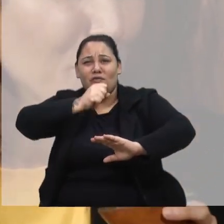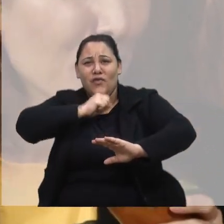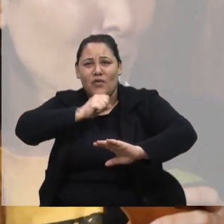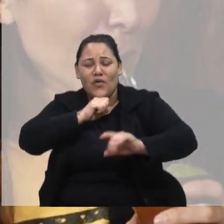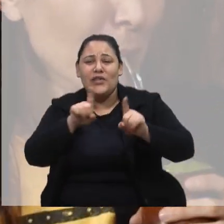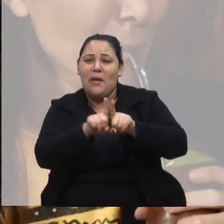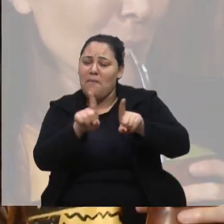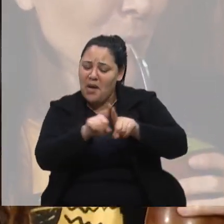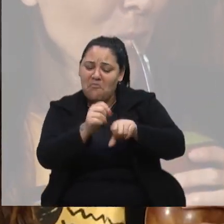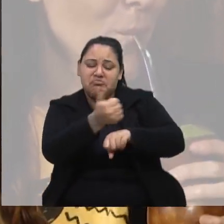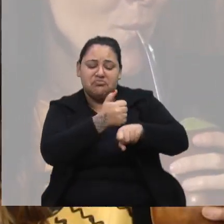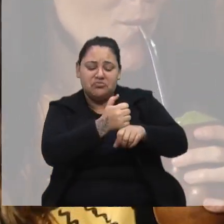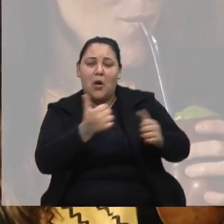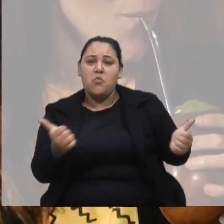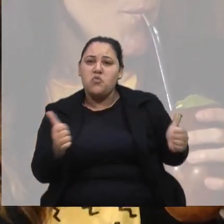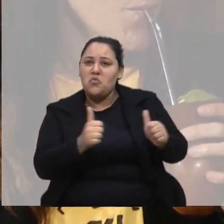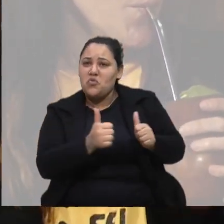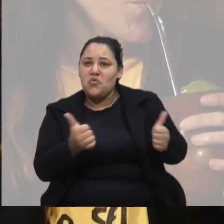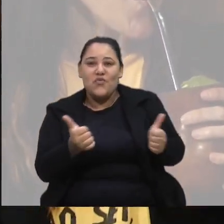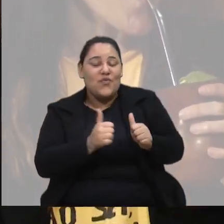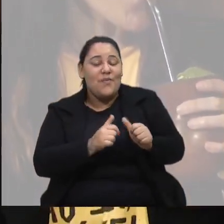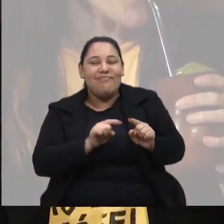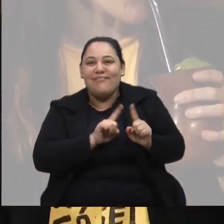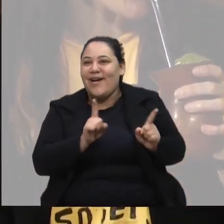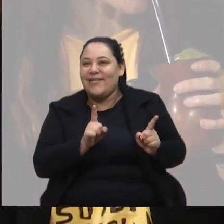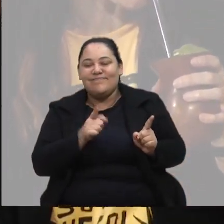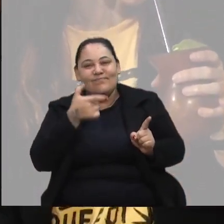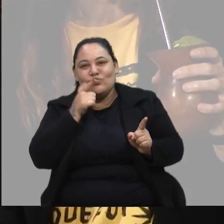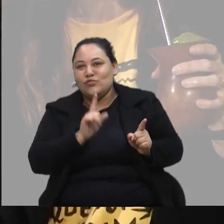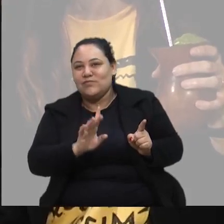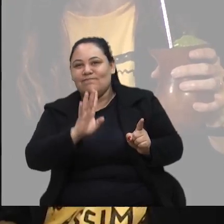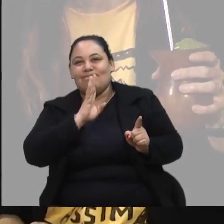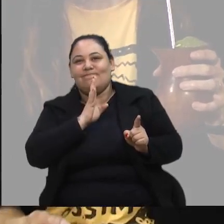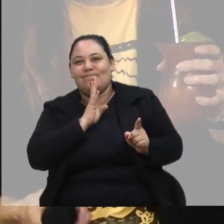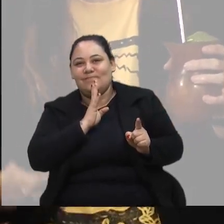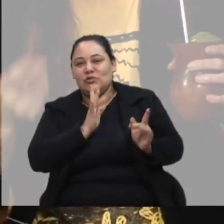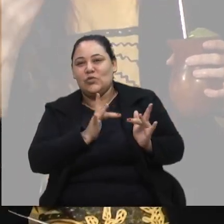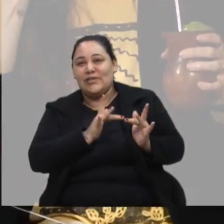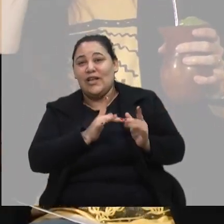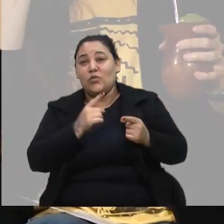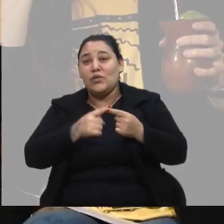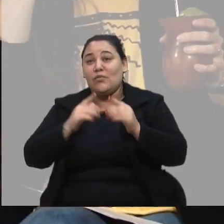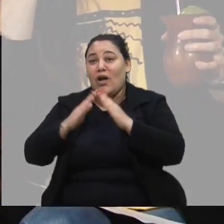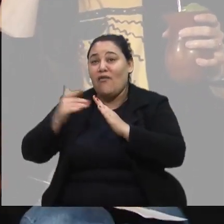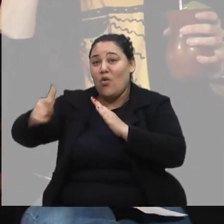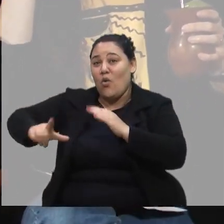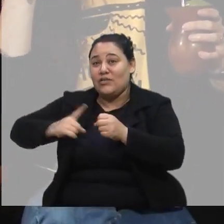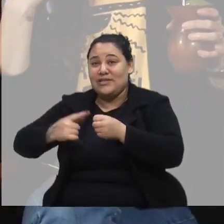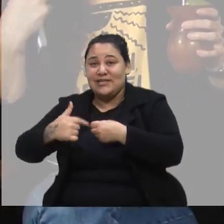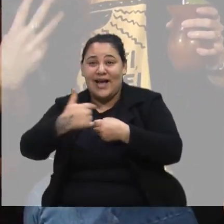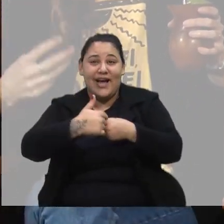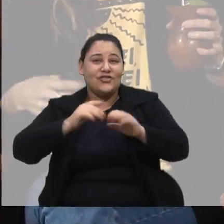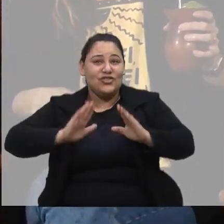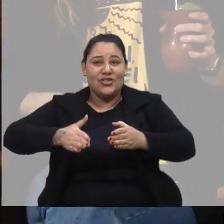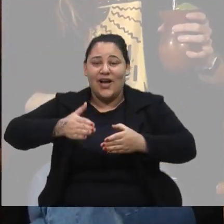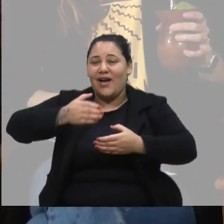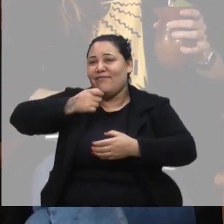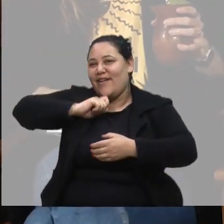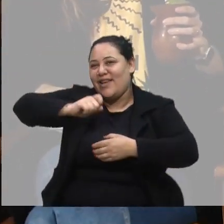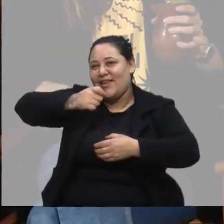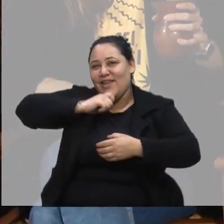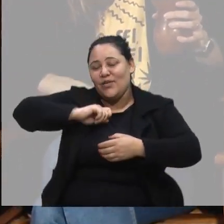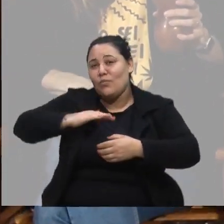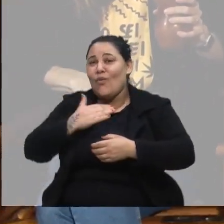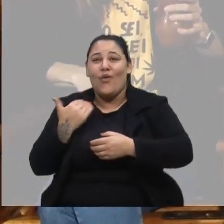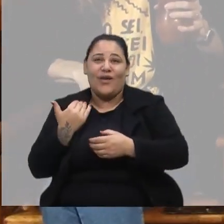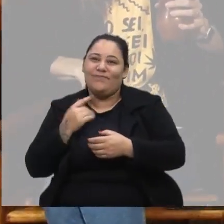acabei infelizmente não podendo conhecer ele, era de uma outra cidade e já tinha uma idade avançada, acabei não conhecendo